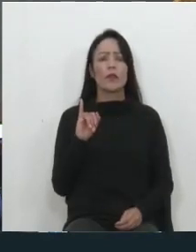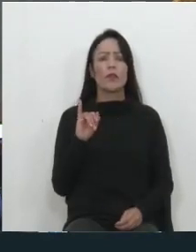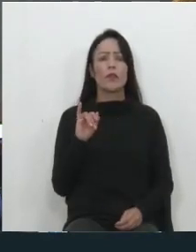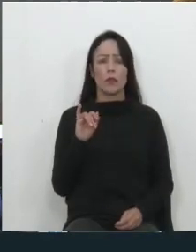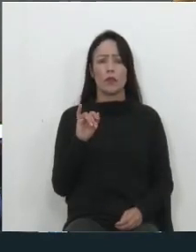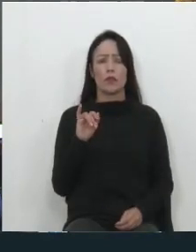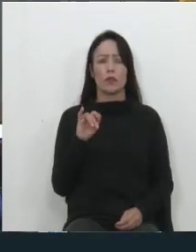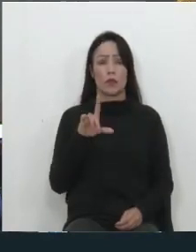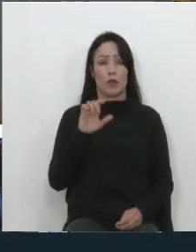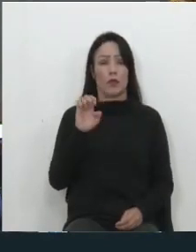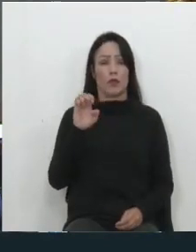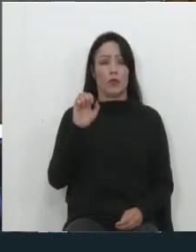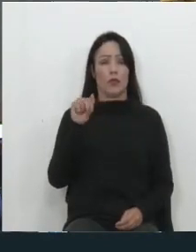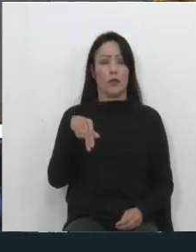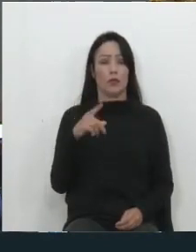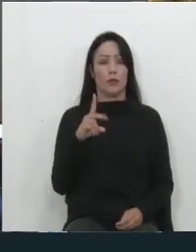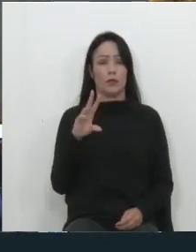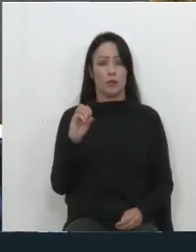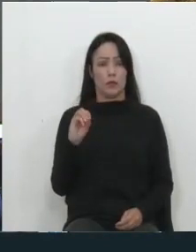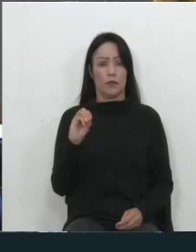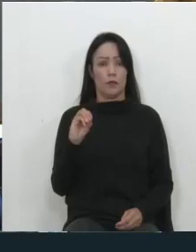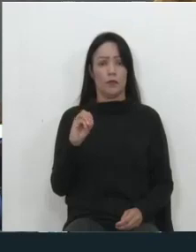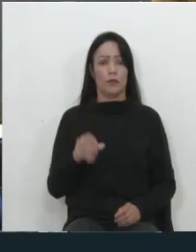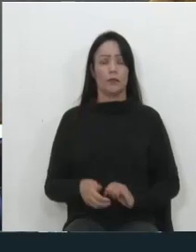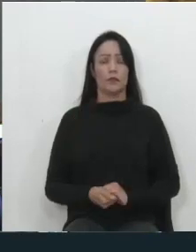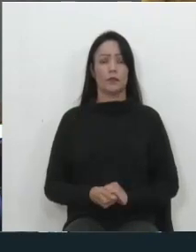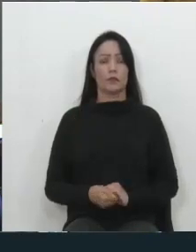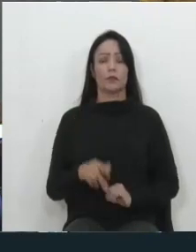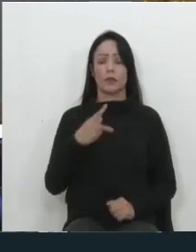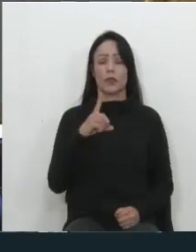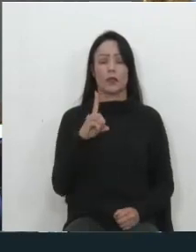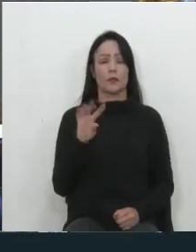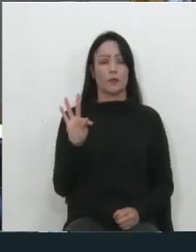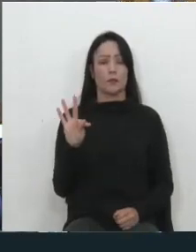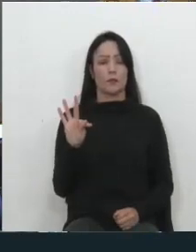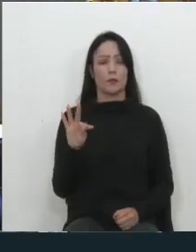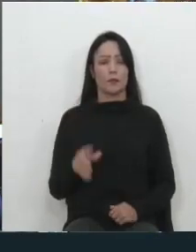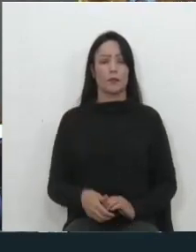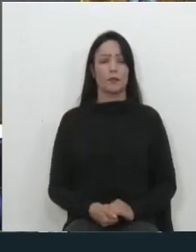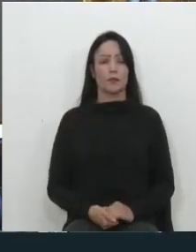vereador Leandro Dourado, pelo PDT.